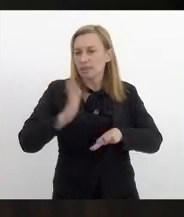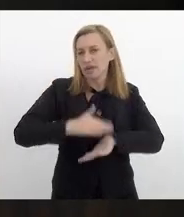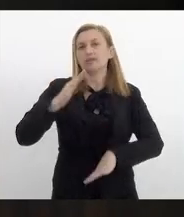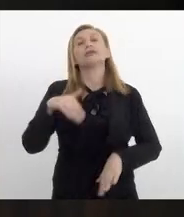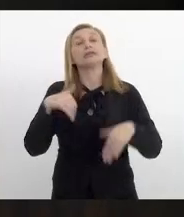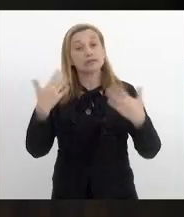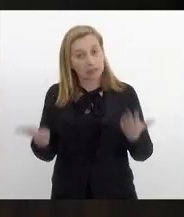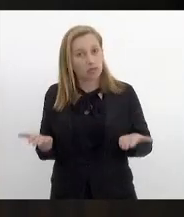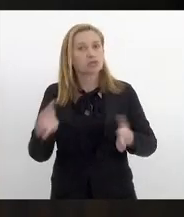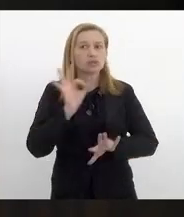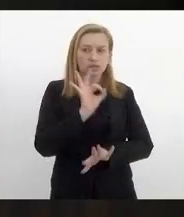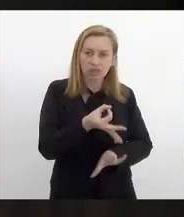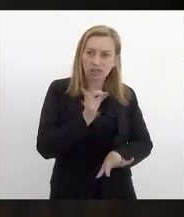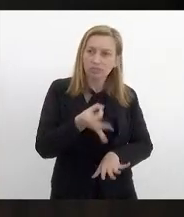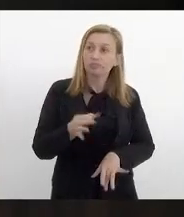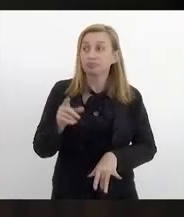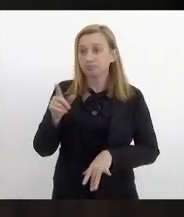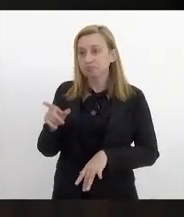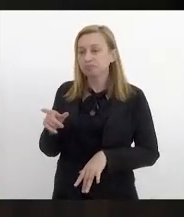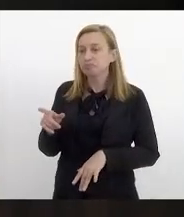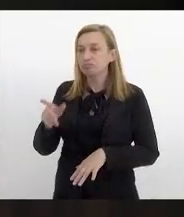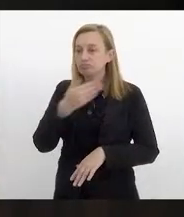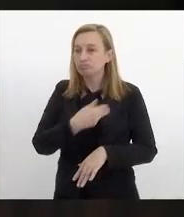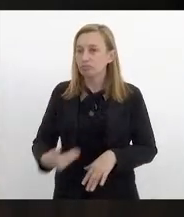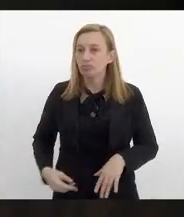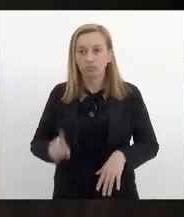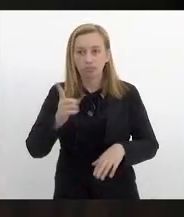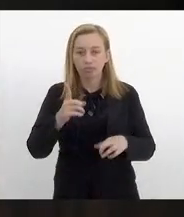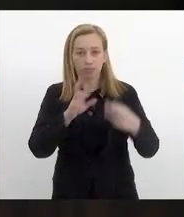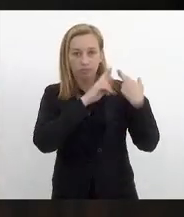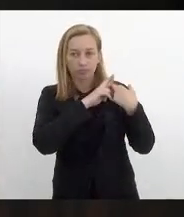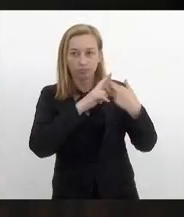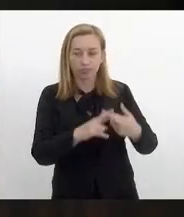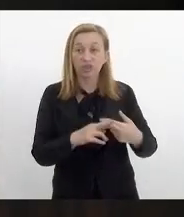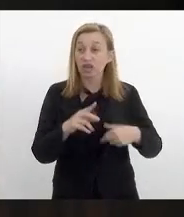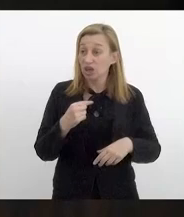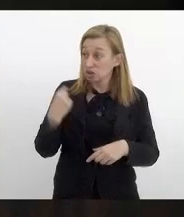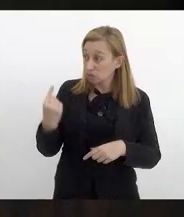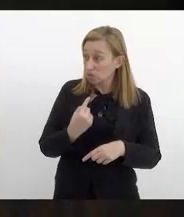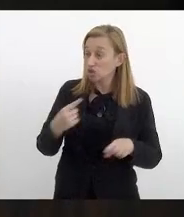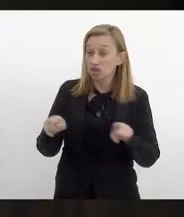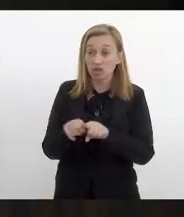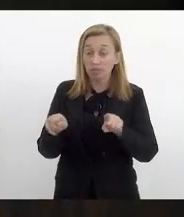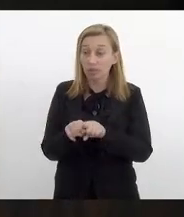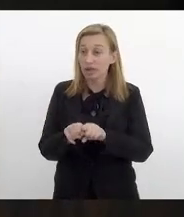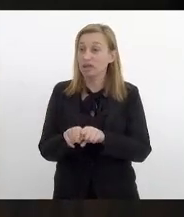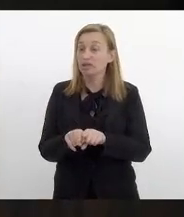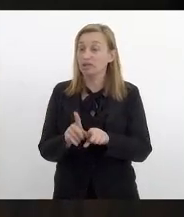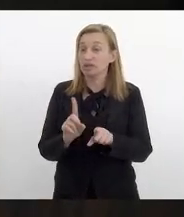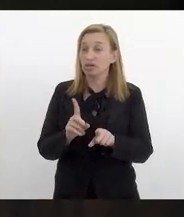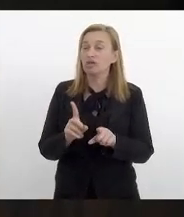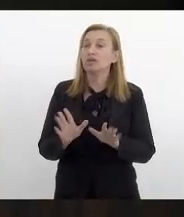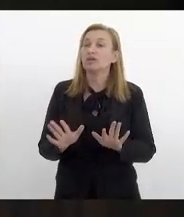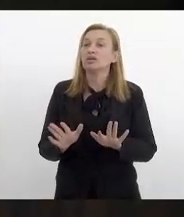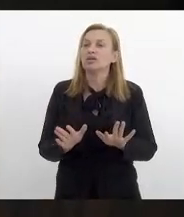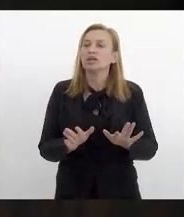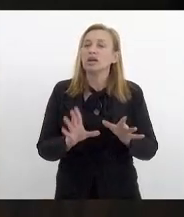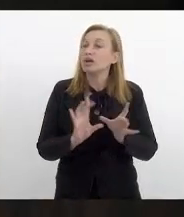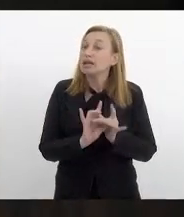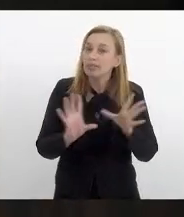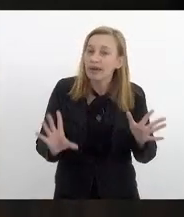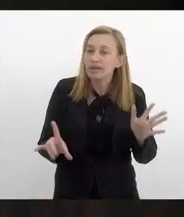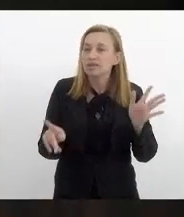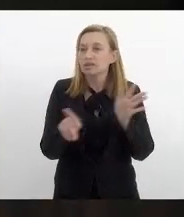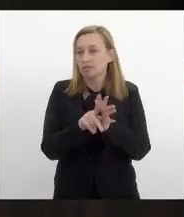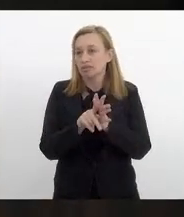Então, logicamente, ele também não é responsável, nós não seremos, se a gente não deixar aqui, porque é uma lei autorizativa.